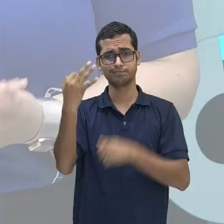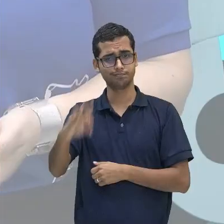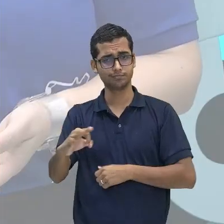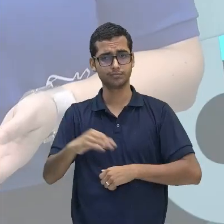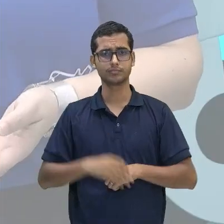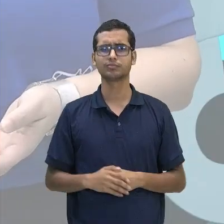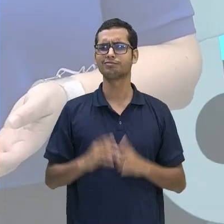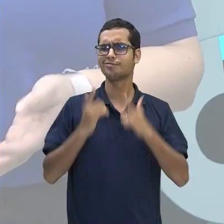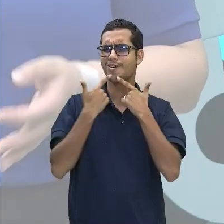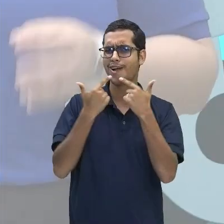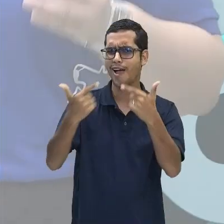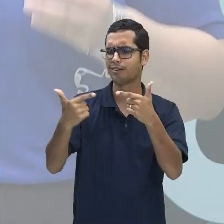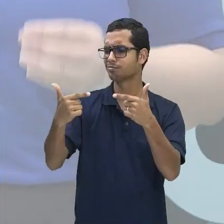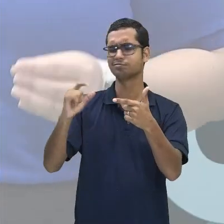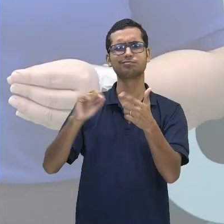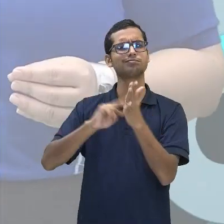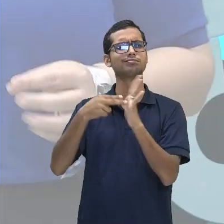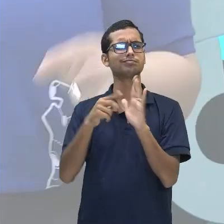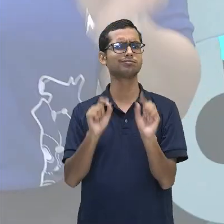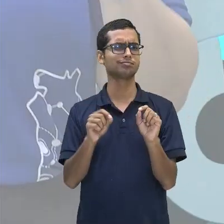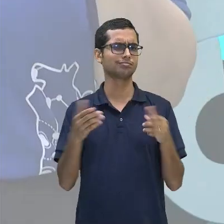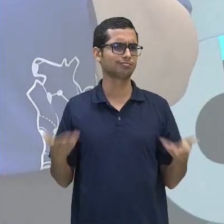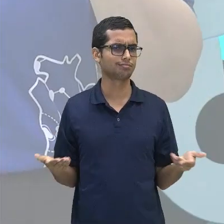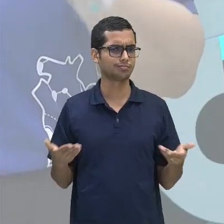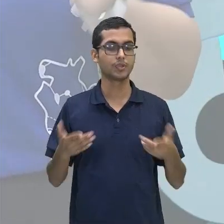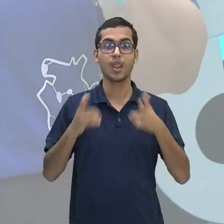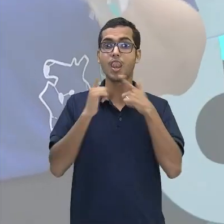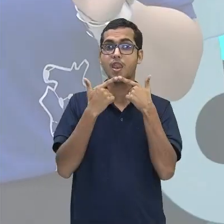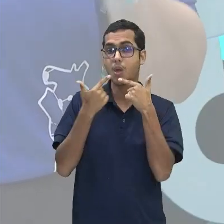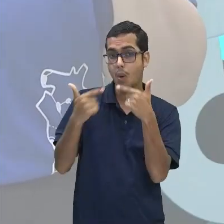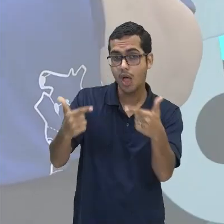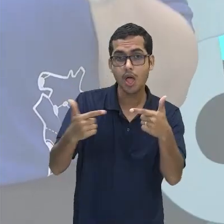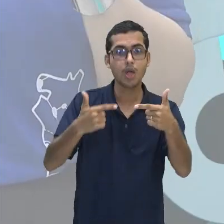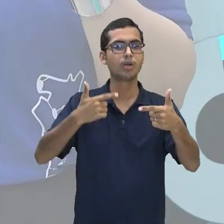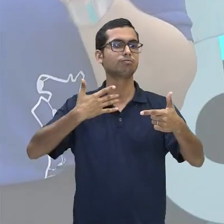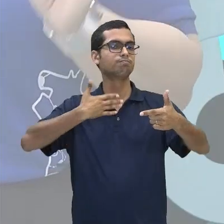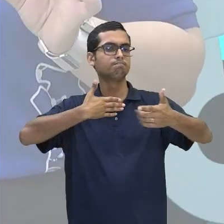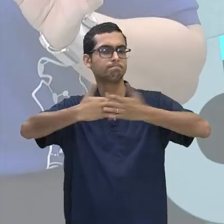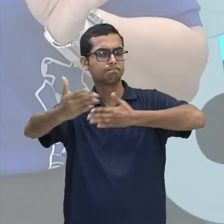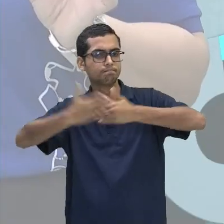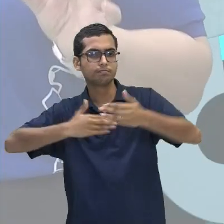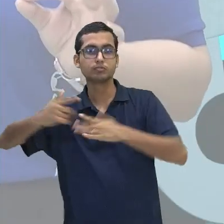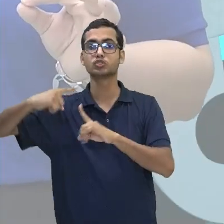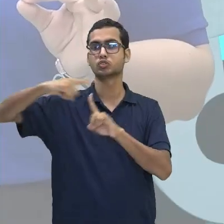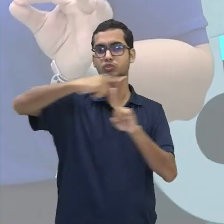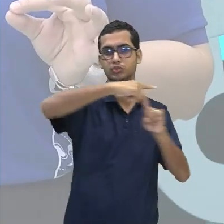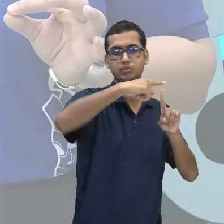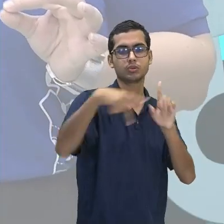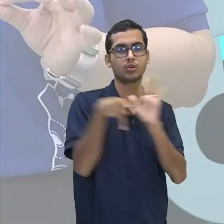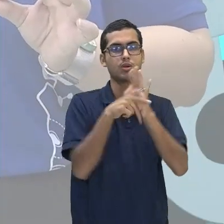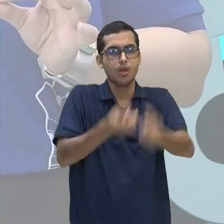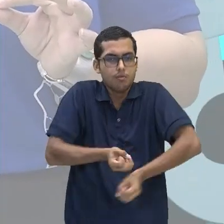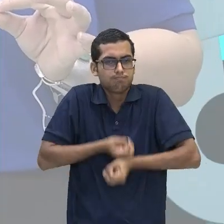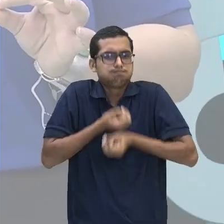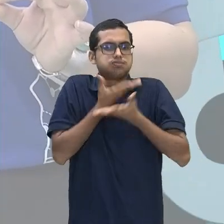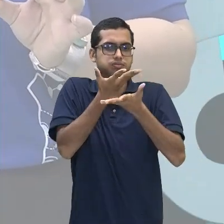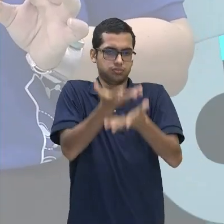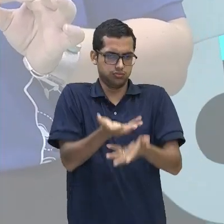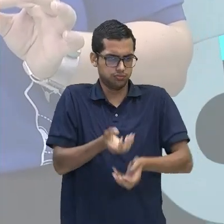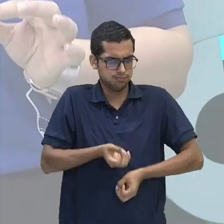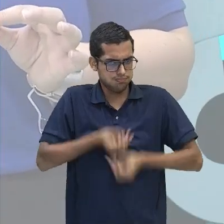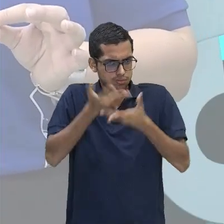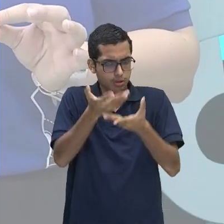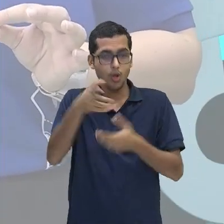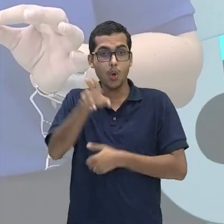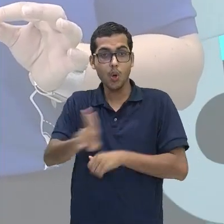Olhem só. Gente, linguagem é qualquer modo de expressão usado